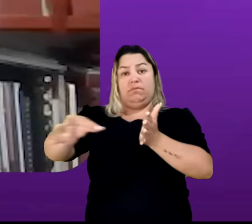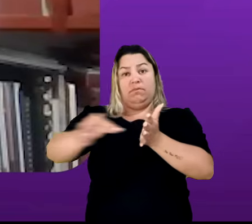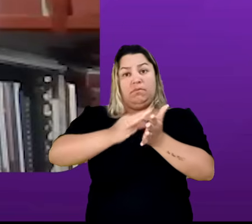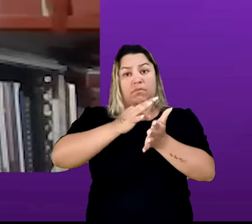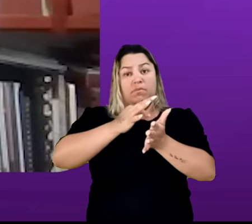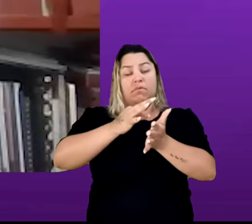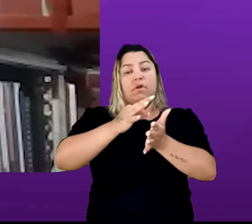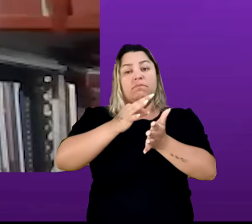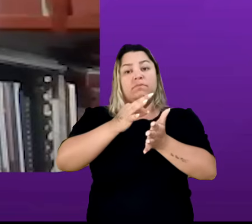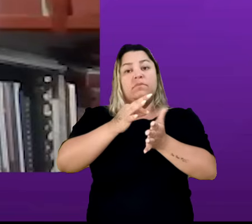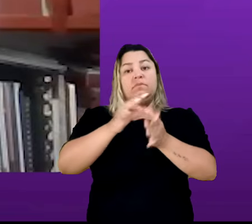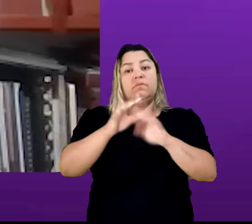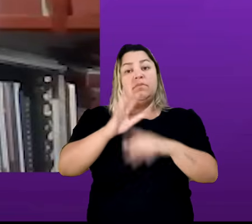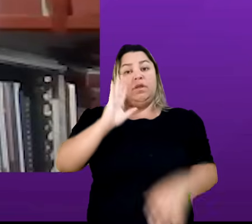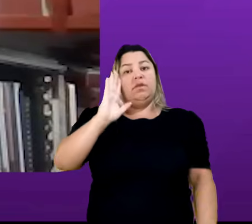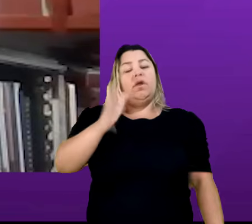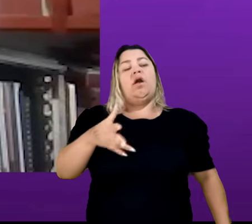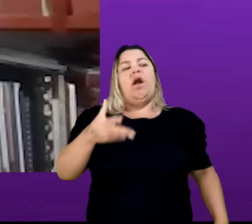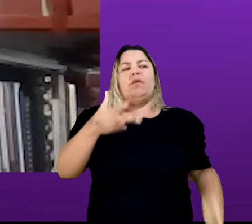já percebe a diferença ali.